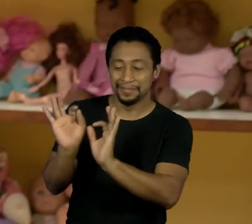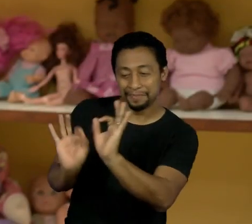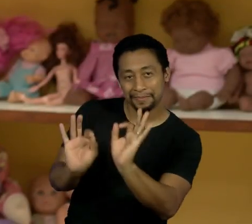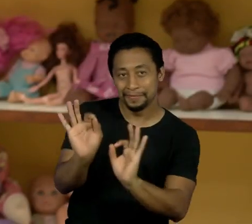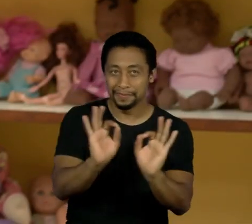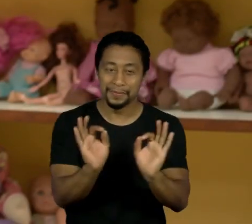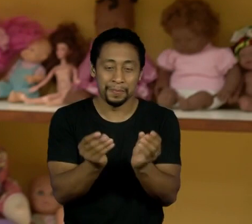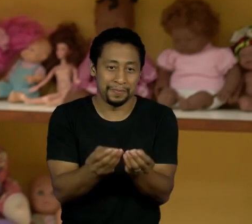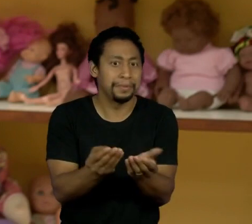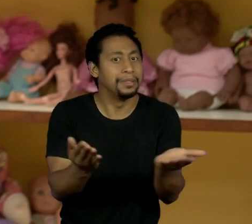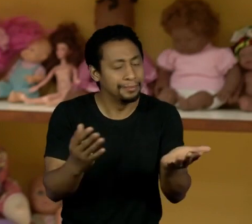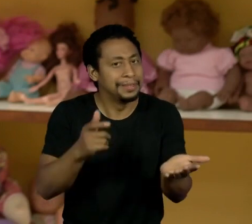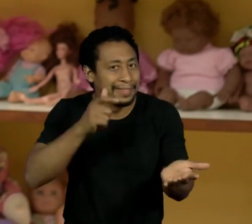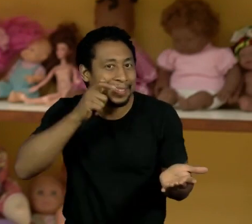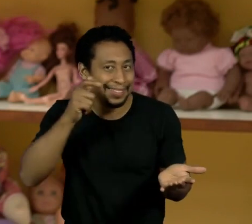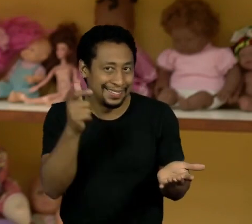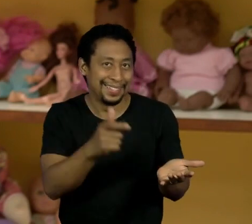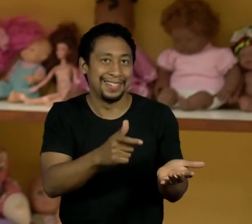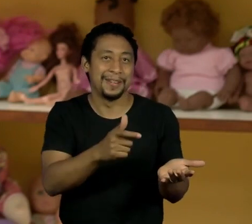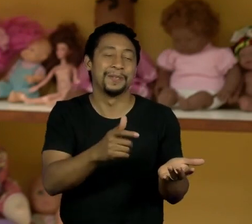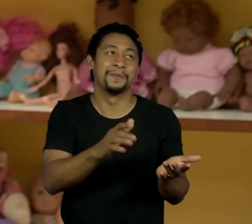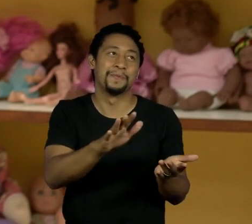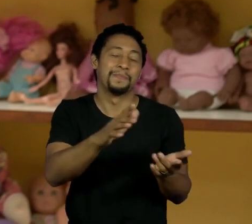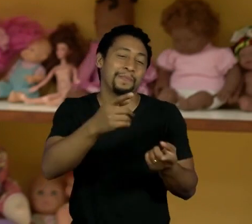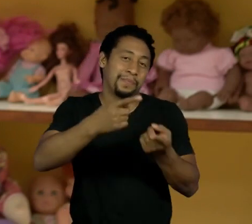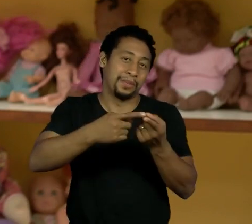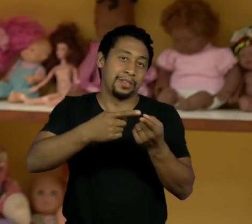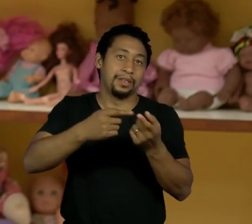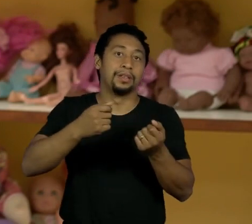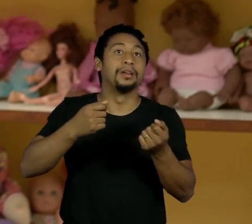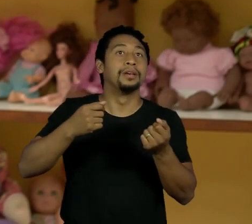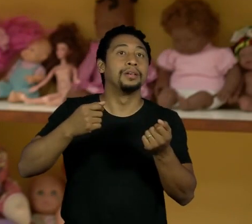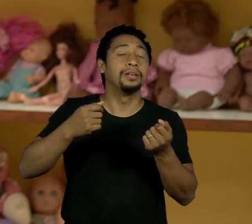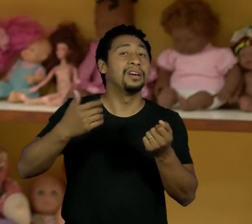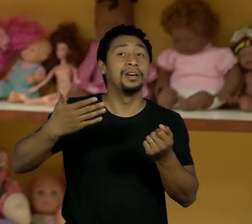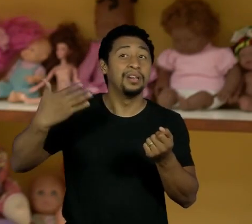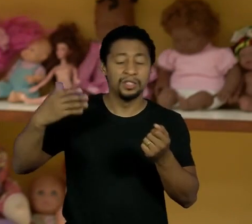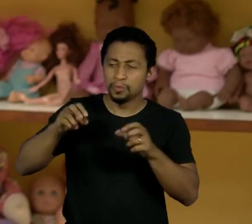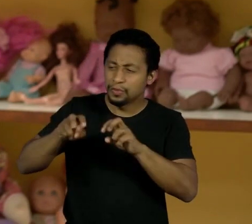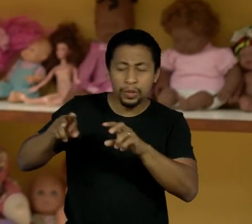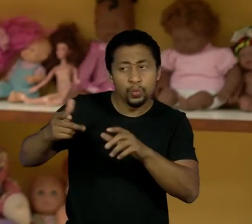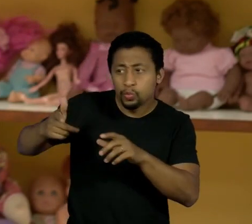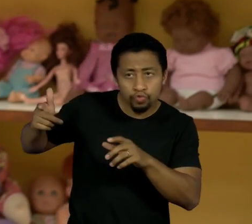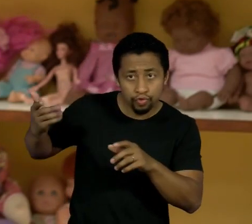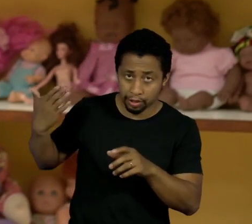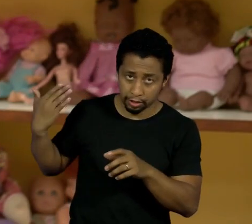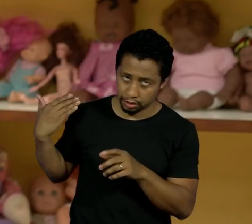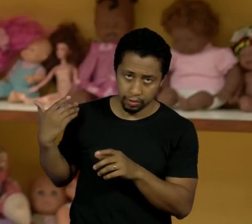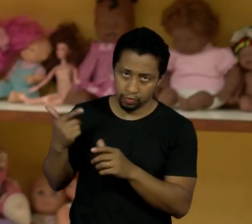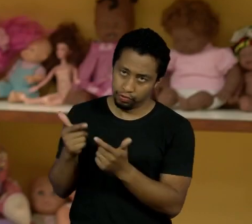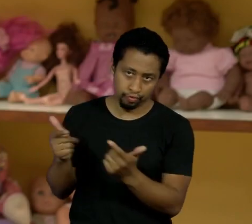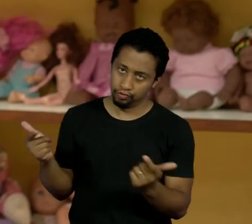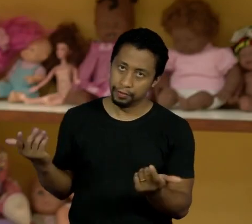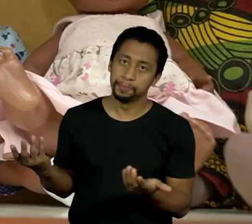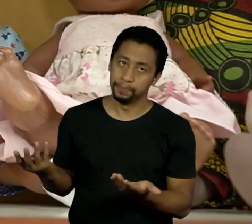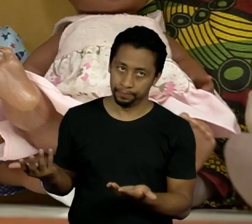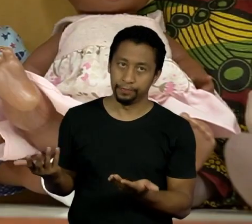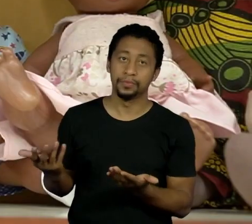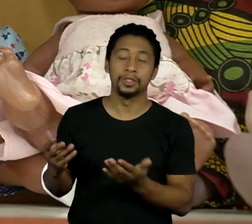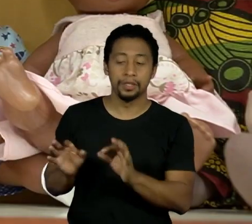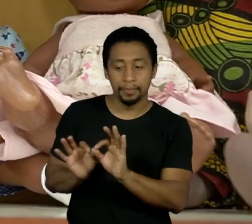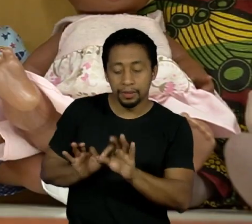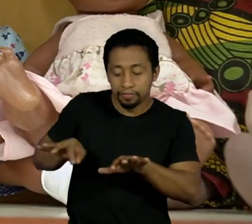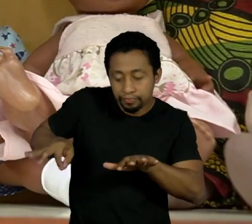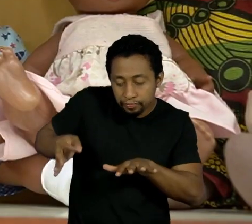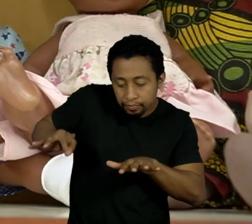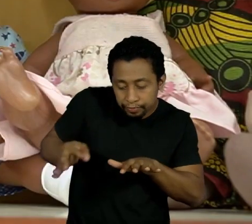interessante, porque ela coadunou já com uma prática que a gente tinha anteriormente, né? Que era de confeccionar